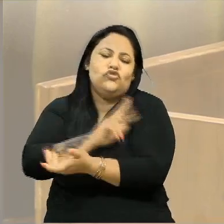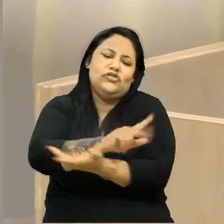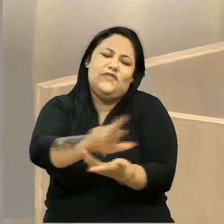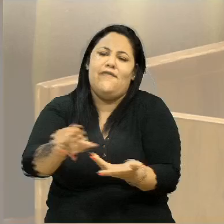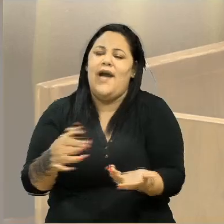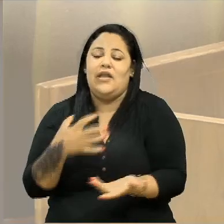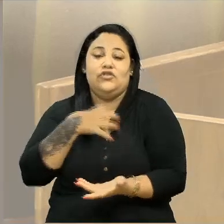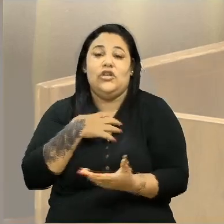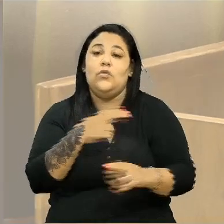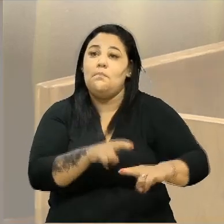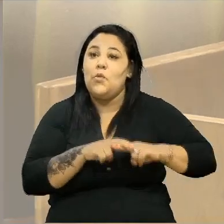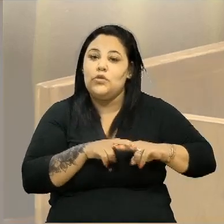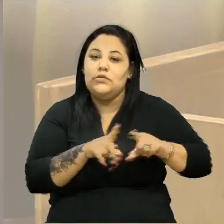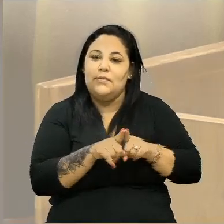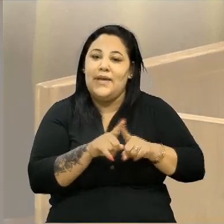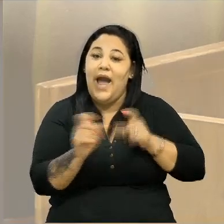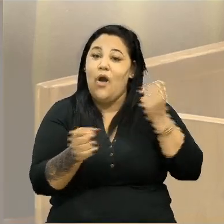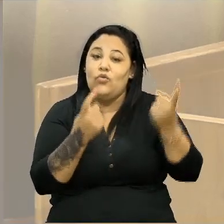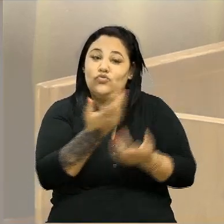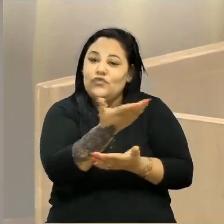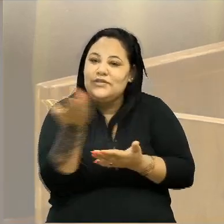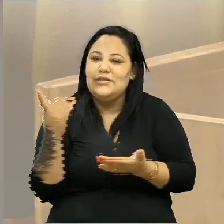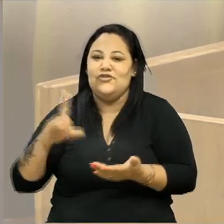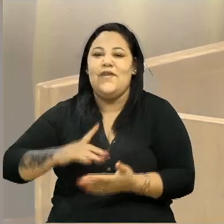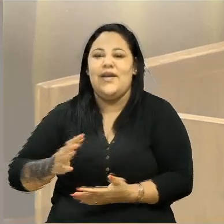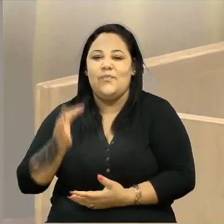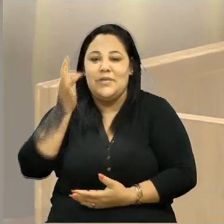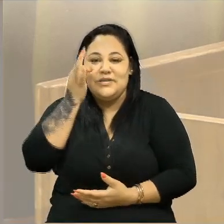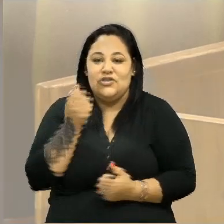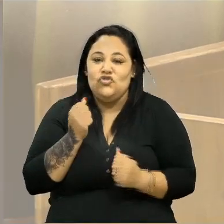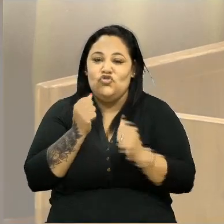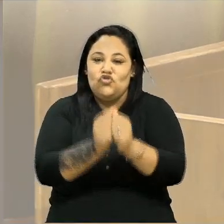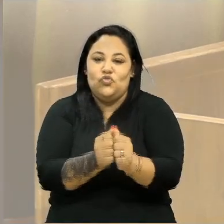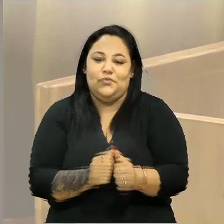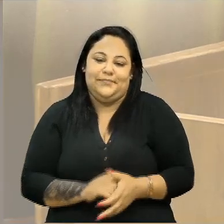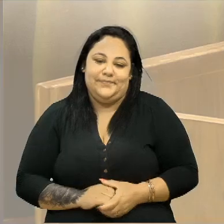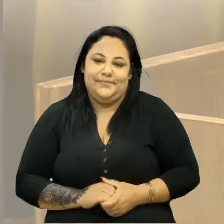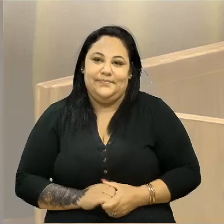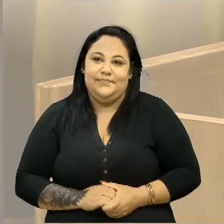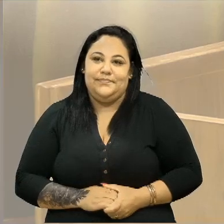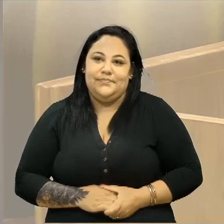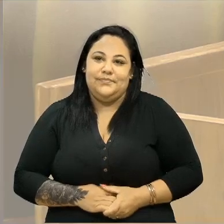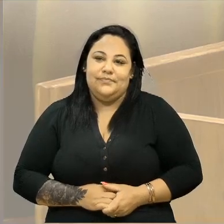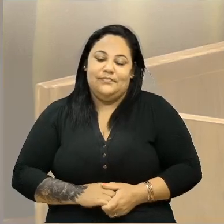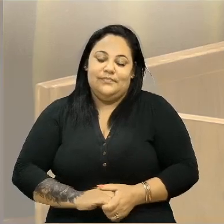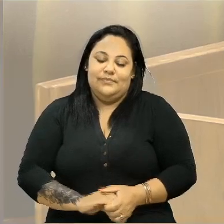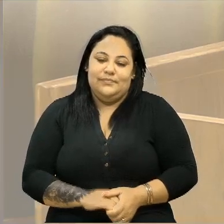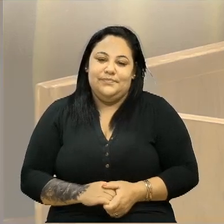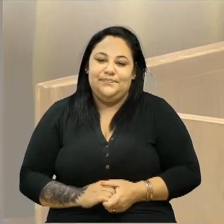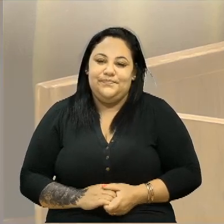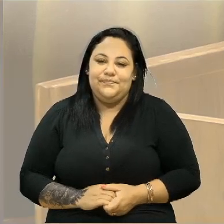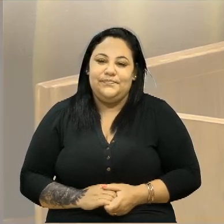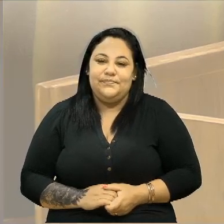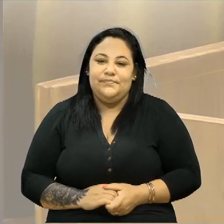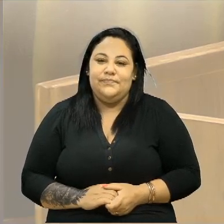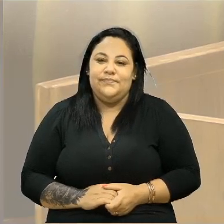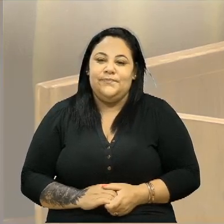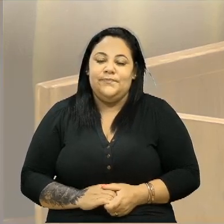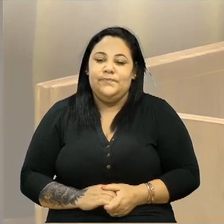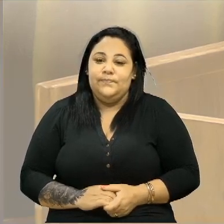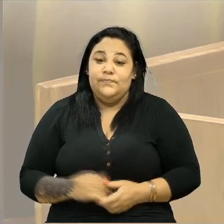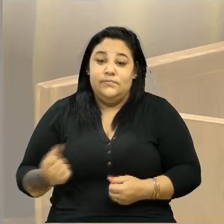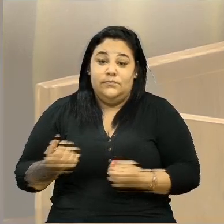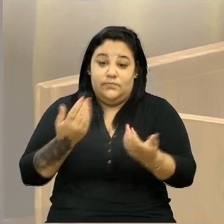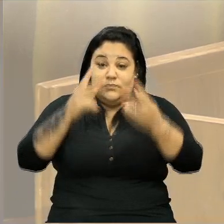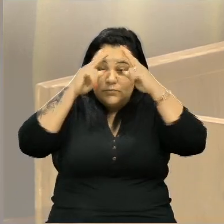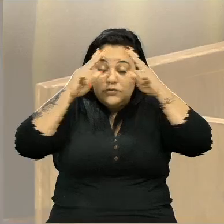formas, inclusive alguns dos senhores estiveram conosco também nessa empreitada. Em suma, oferecer reconhecimento